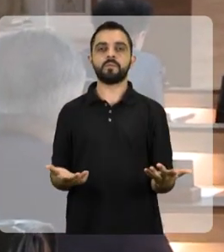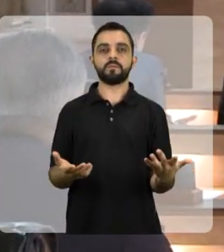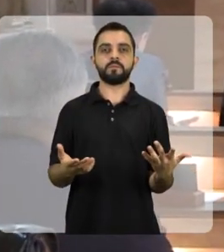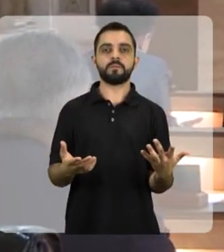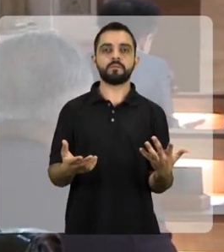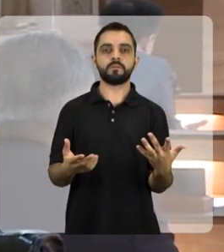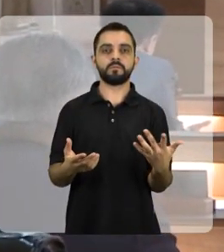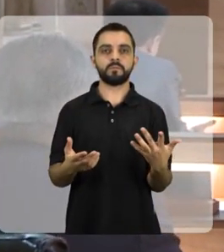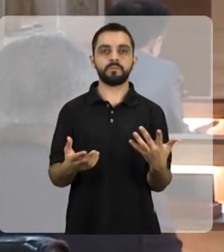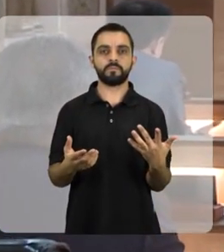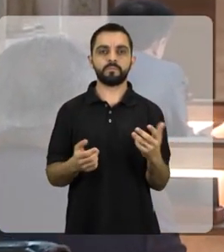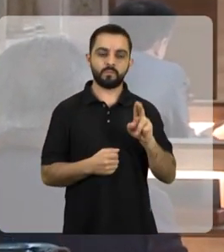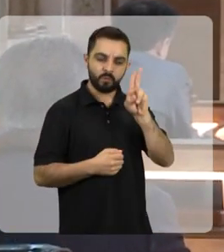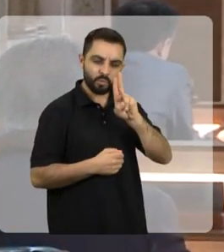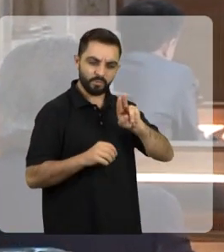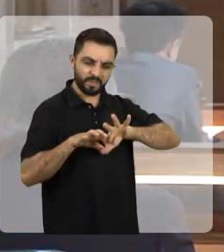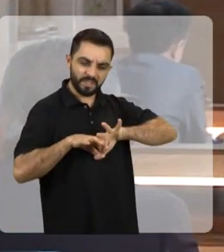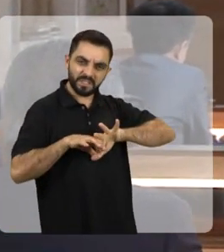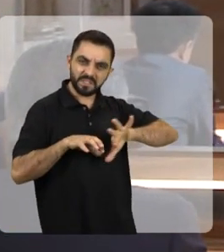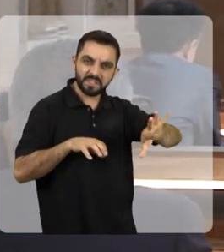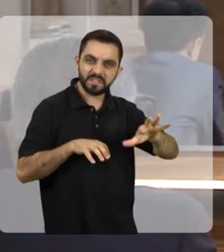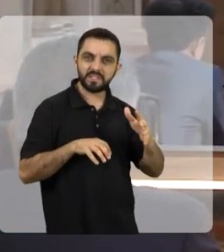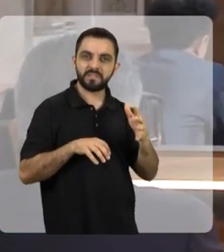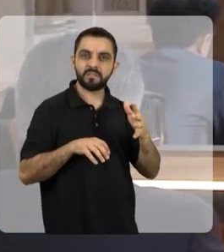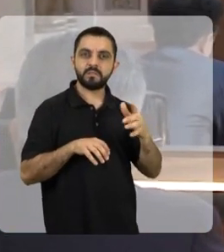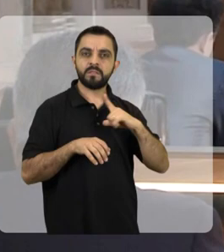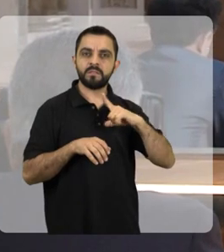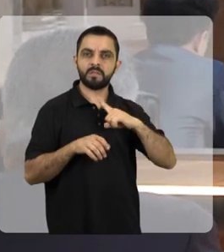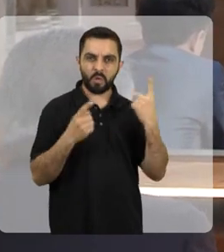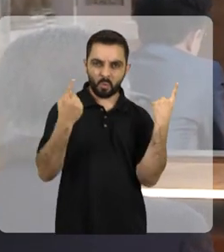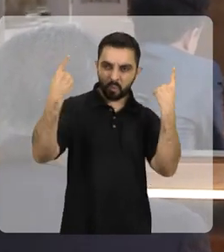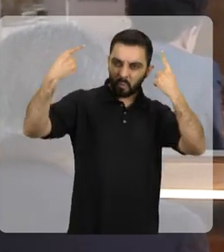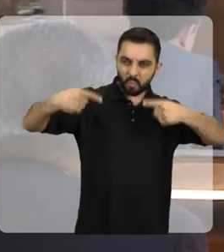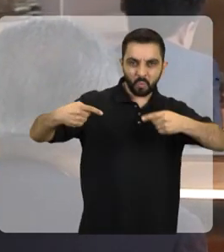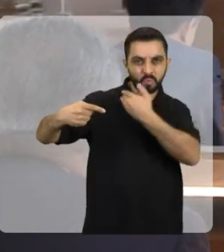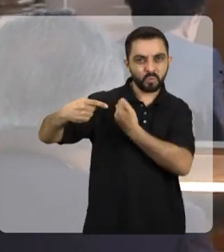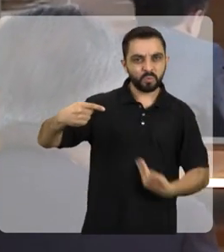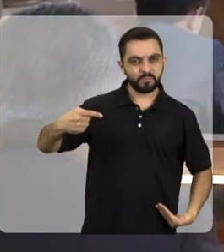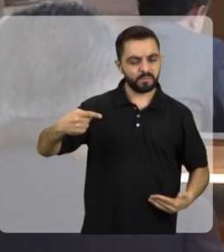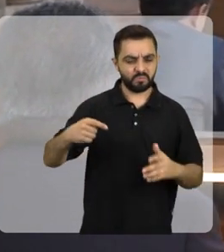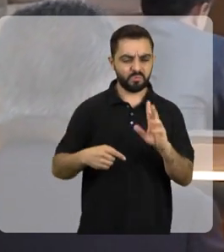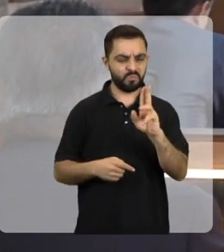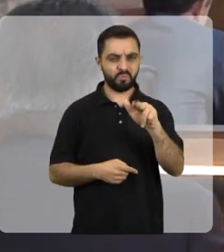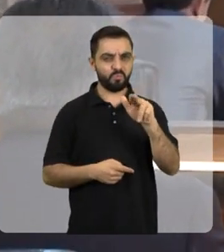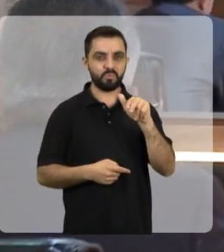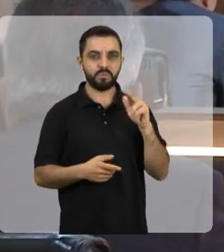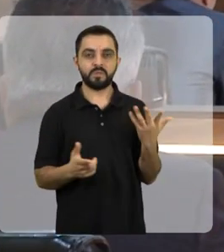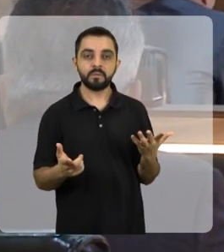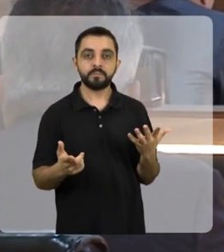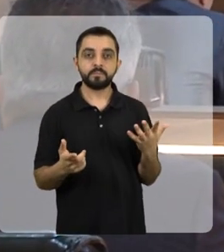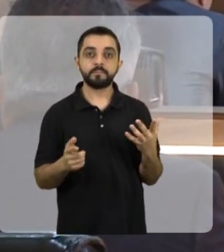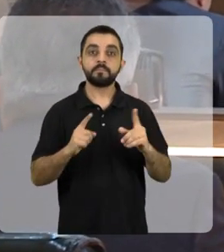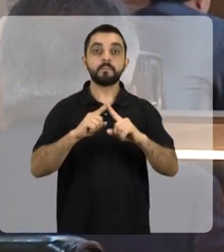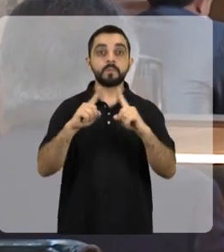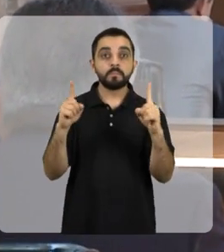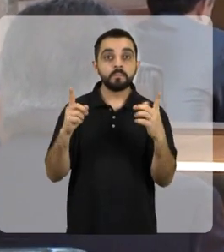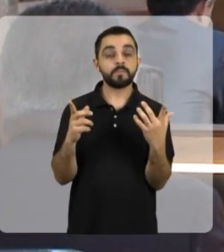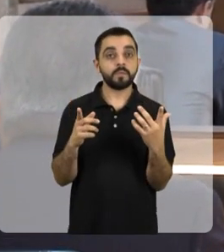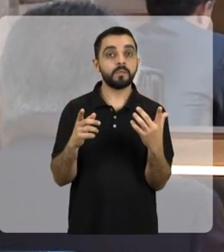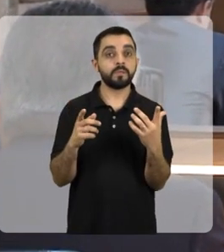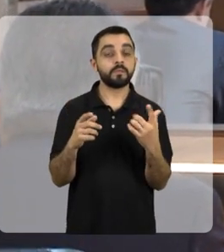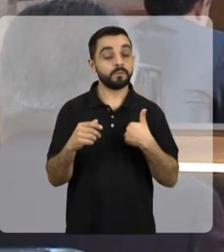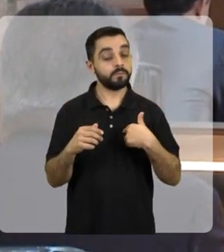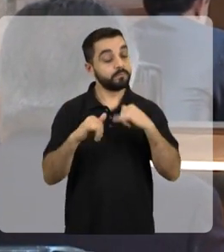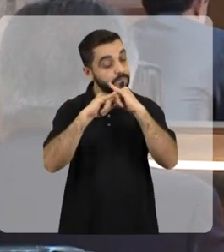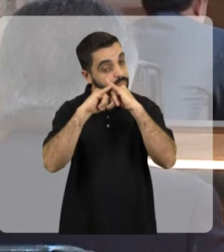colocadas numa retórica obtusa, como adversárias e como inimigas. Mas nesse esforço, e essa é a segunda ponderação